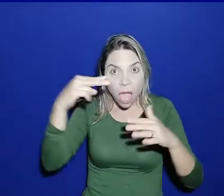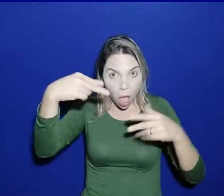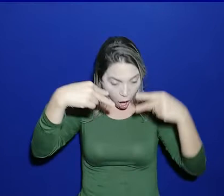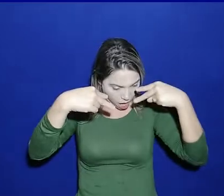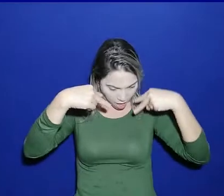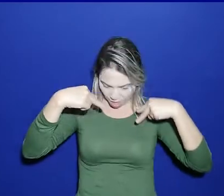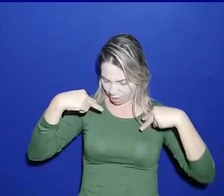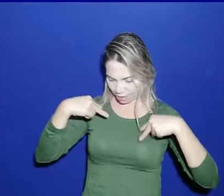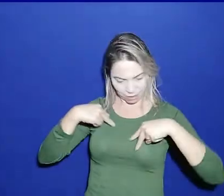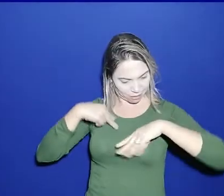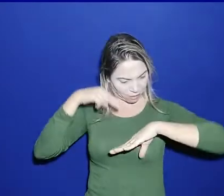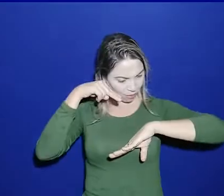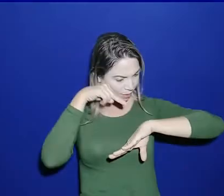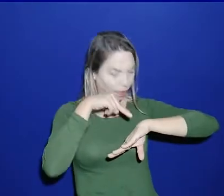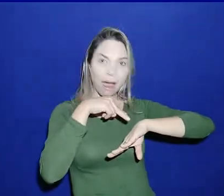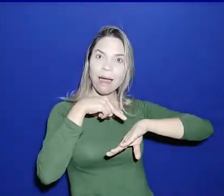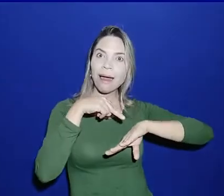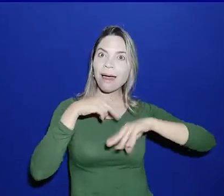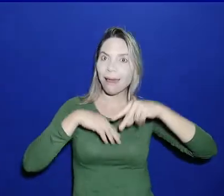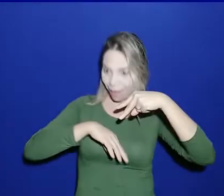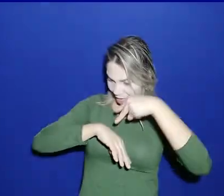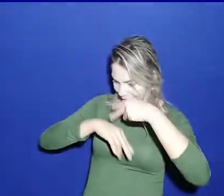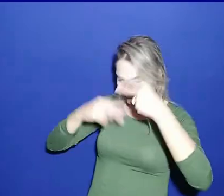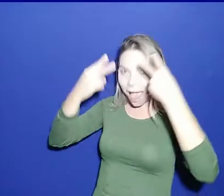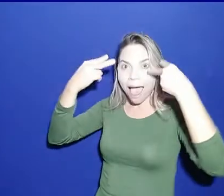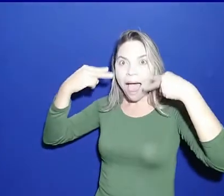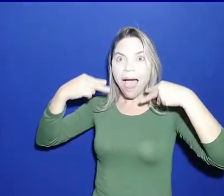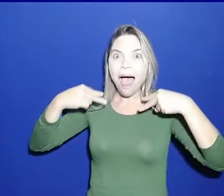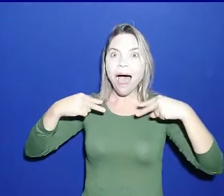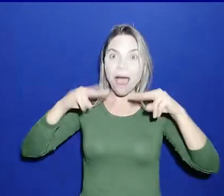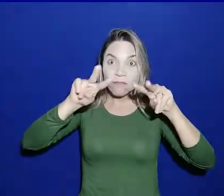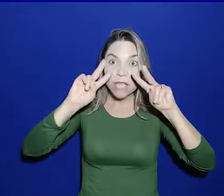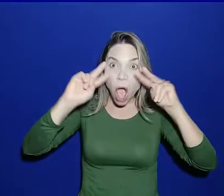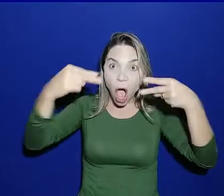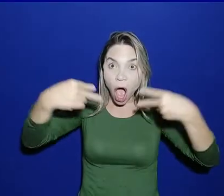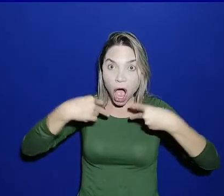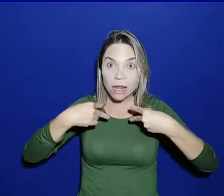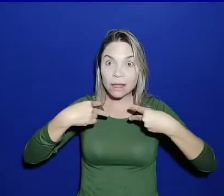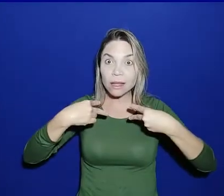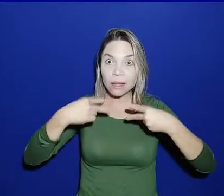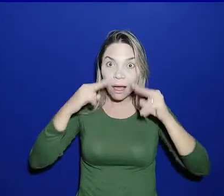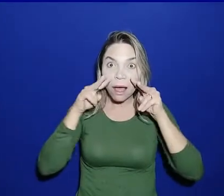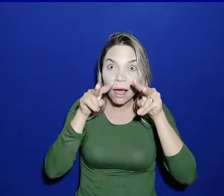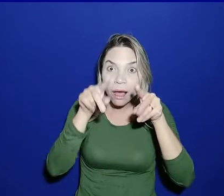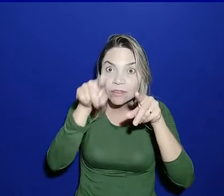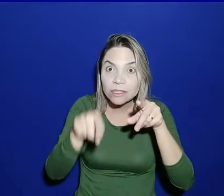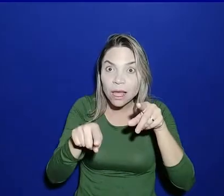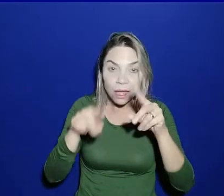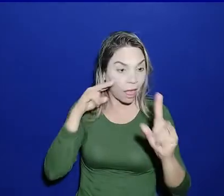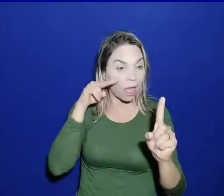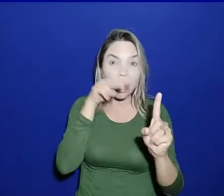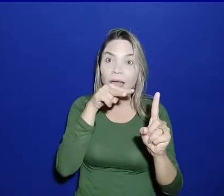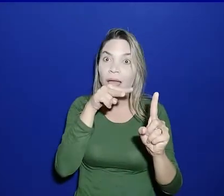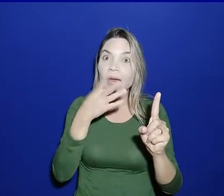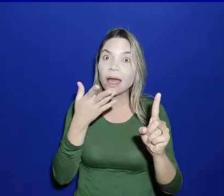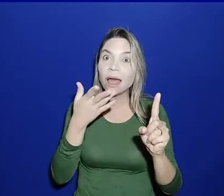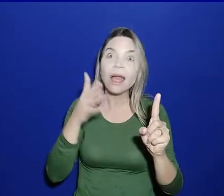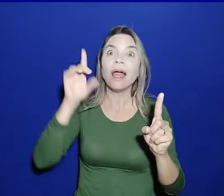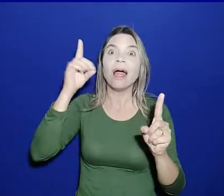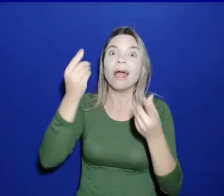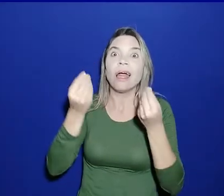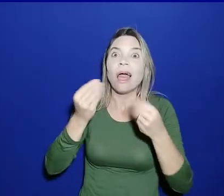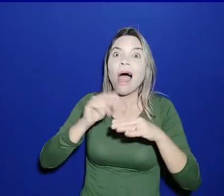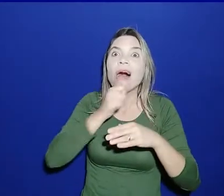você. Você é imagem e semelhança da inexistência. Esse mundo foi tirado do nada por